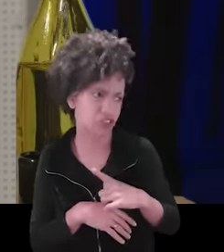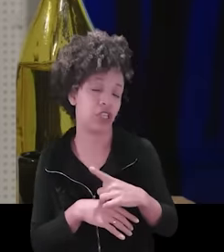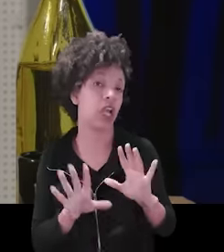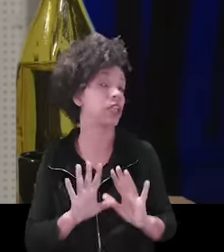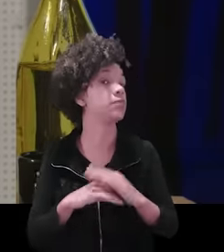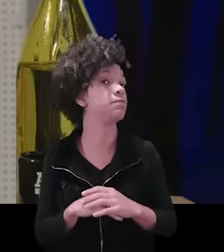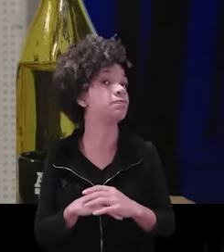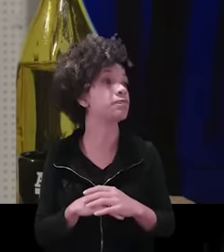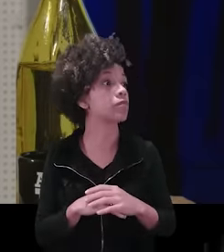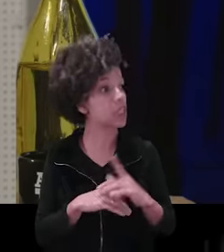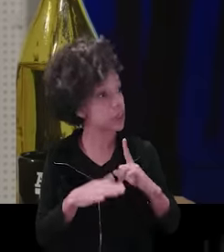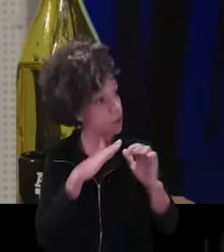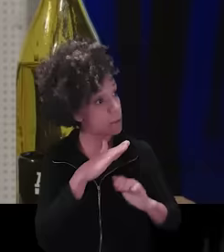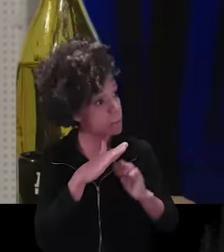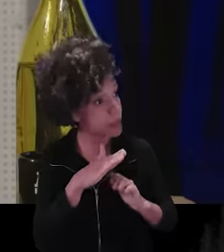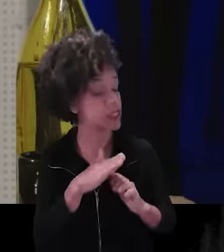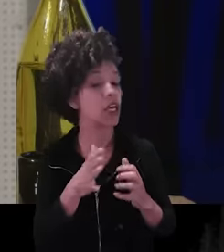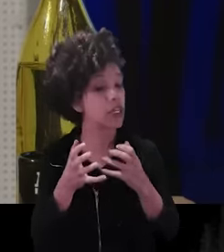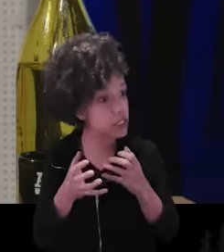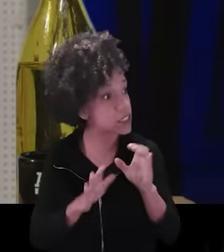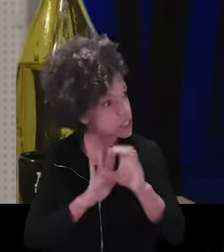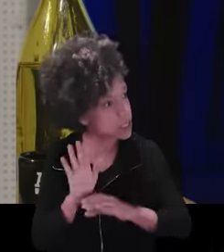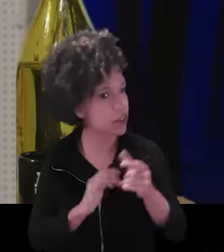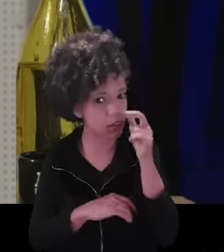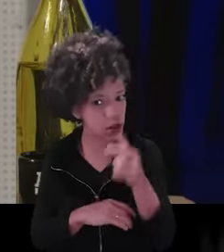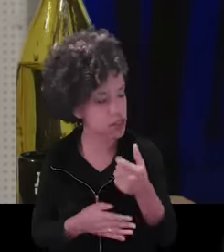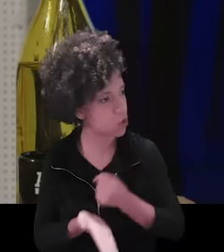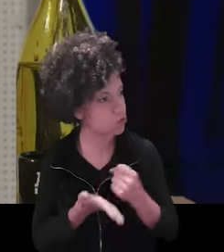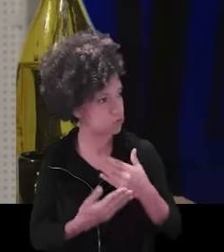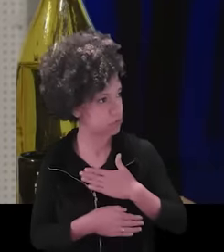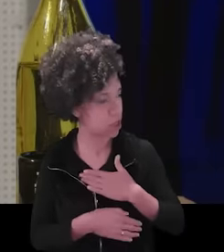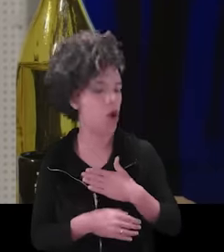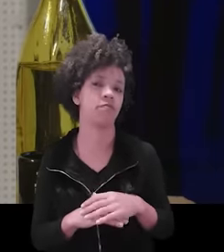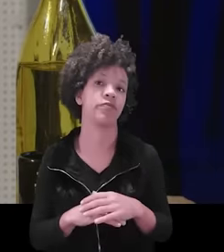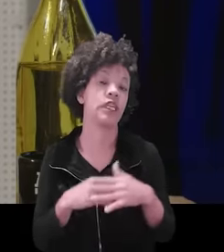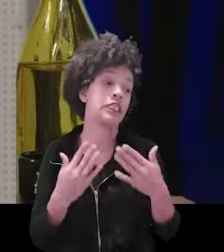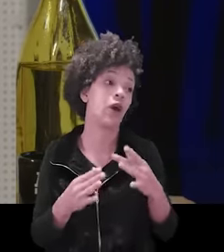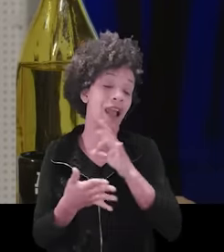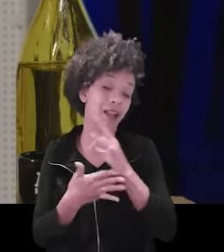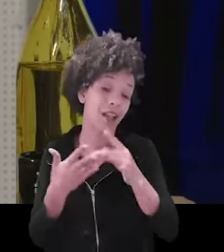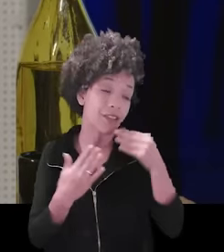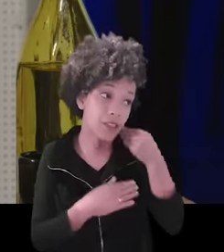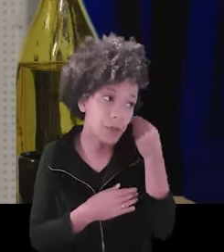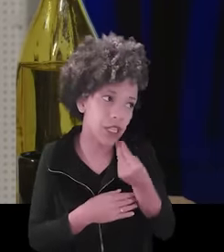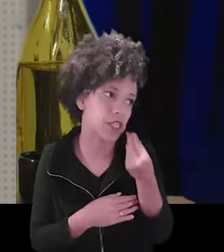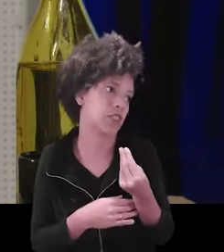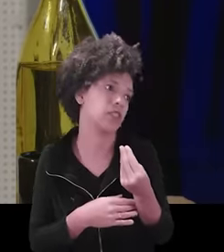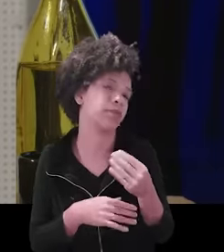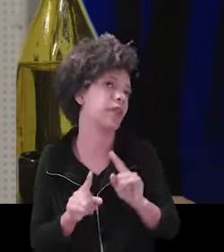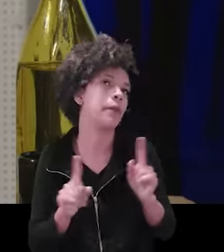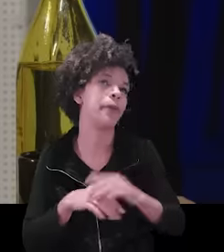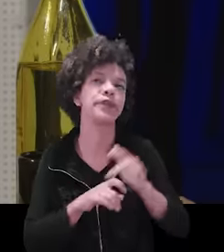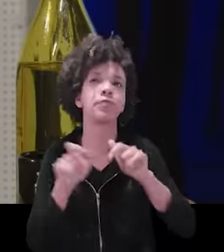tinha Italo contrário eu tive uma empresa americana que quis o meu currículo me contratou então assim é tem que cada caso é um